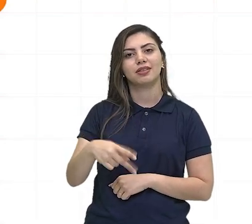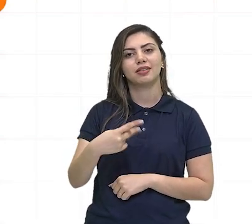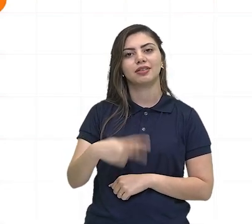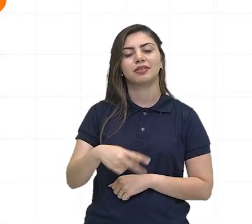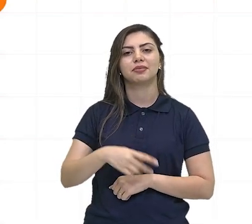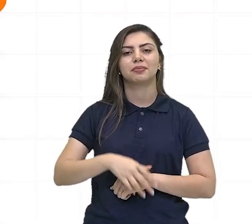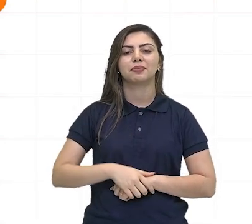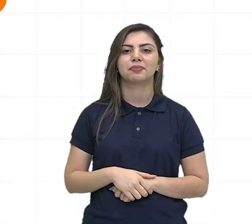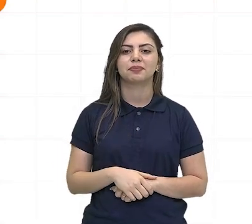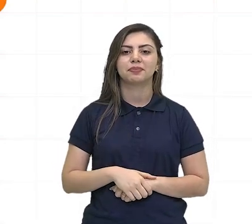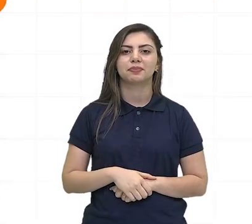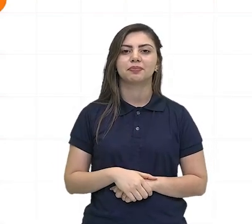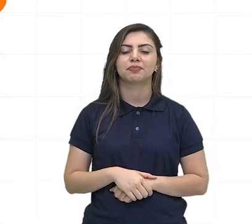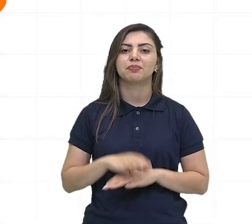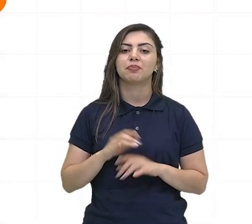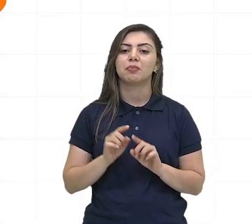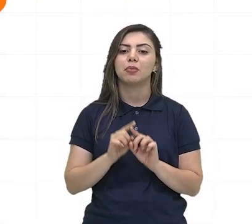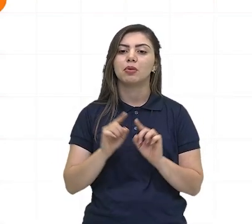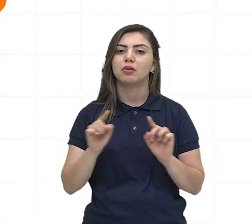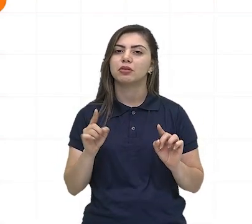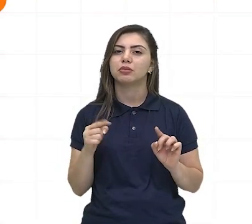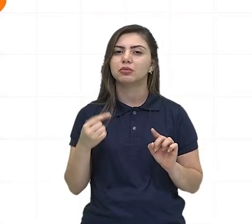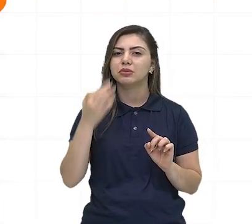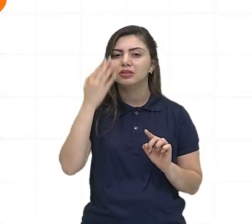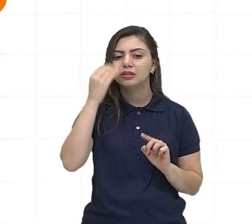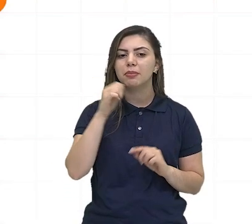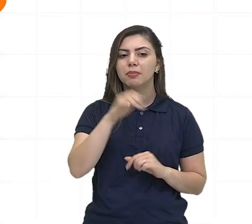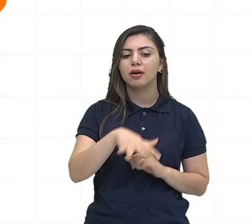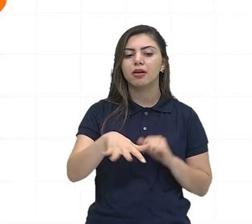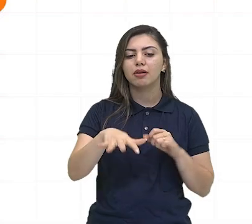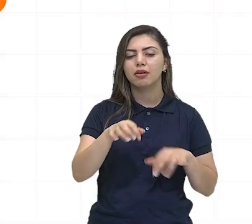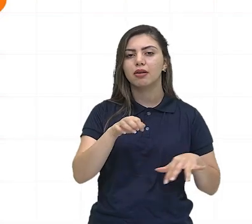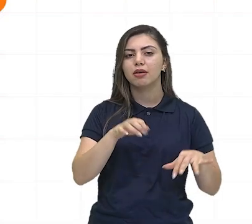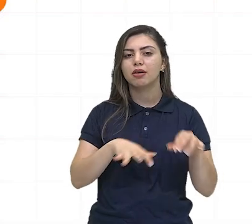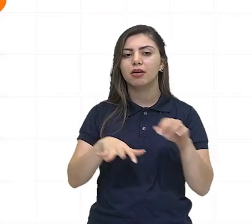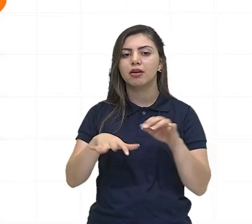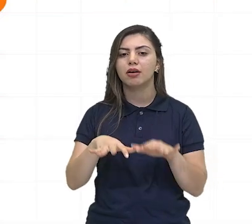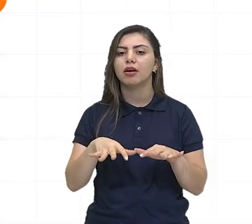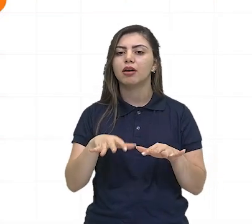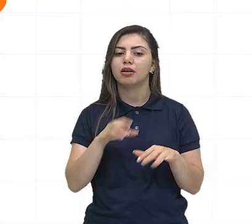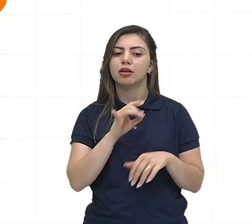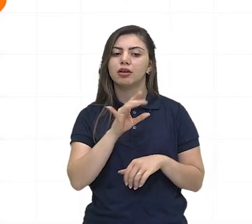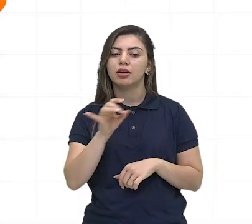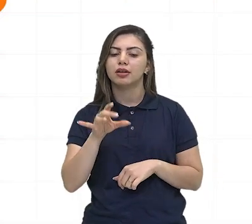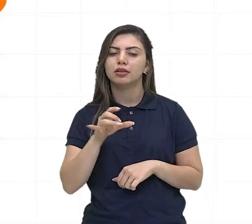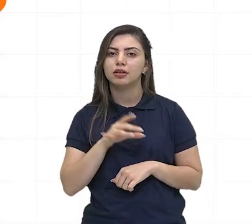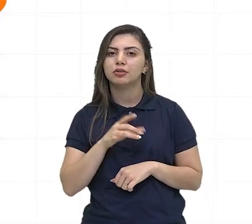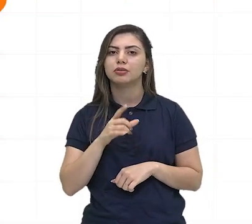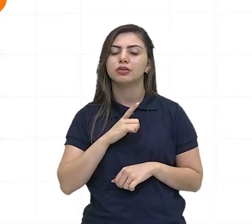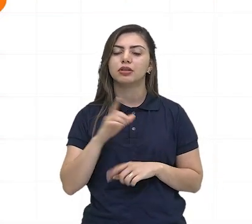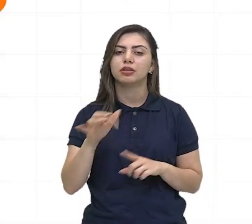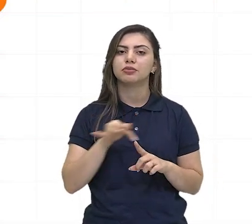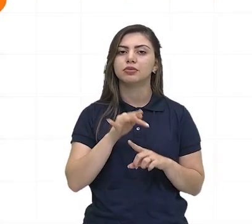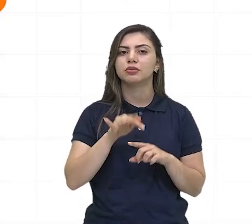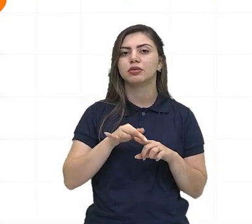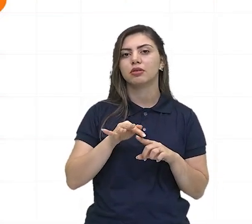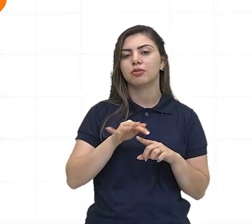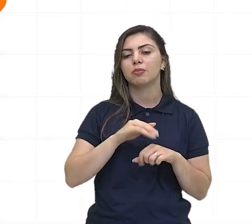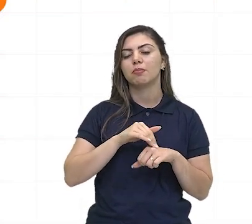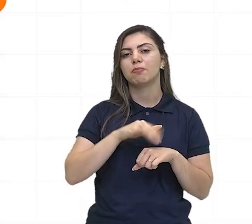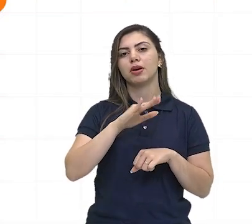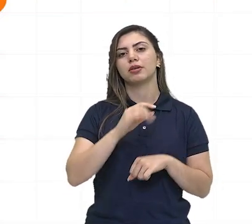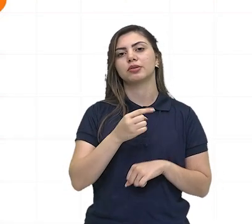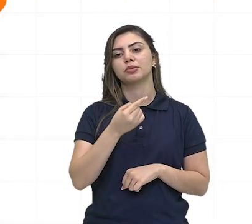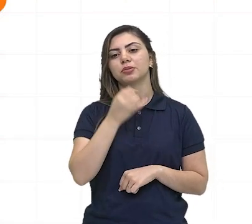Manaus. Mas a maioria dos bairros apresenta mais de uma função. Então, se ele tem